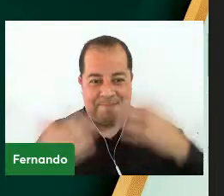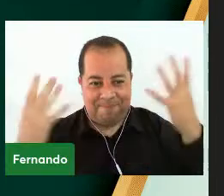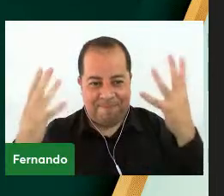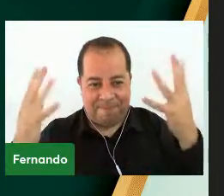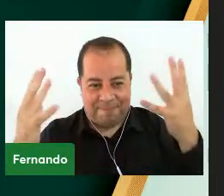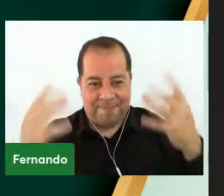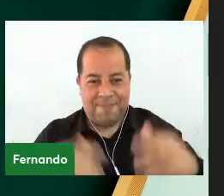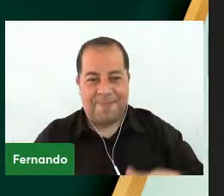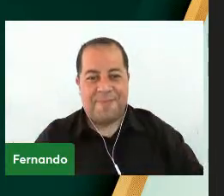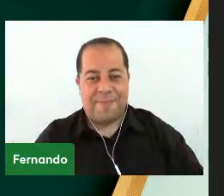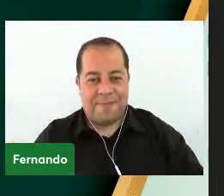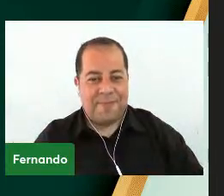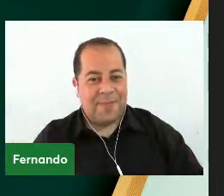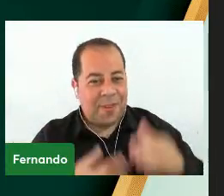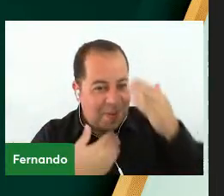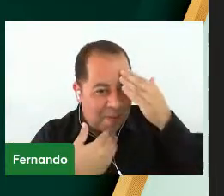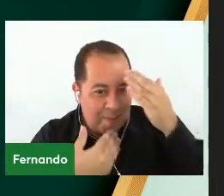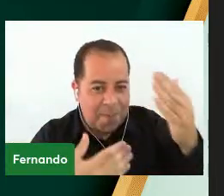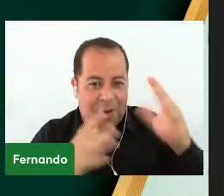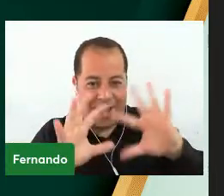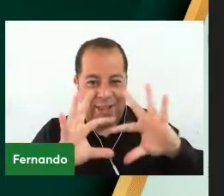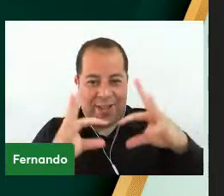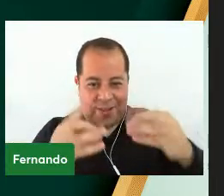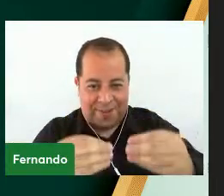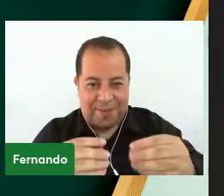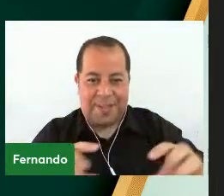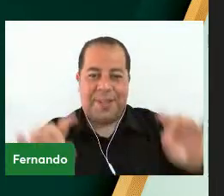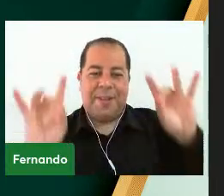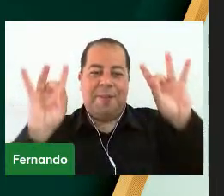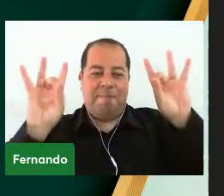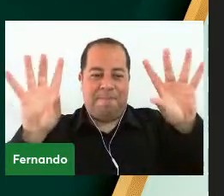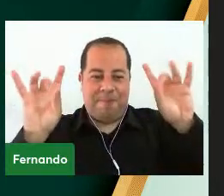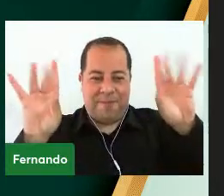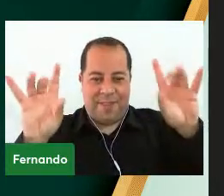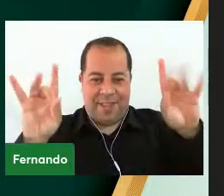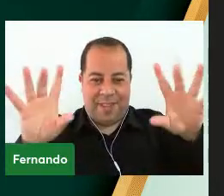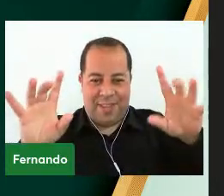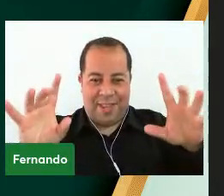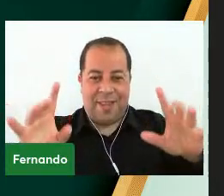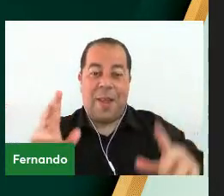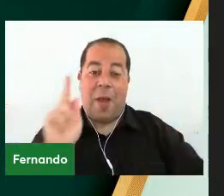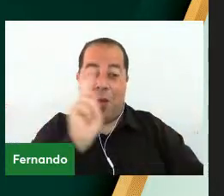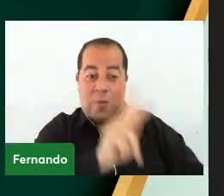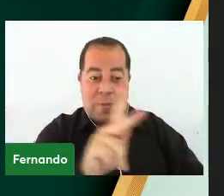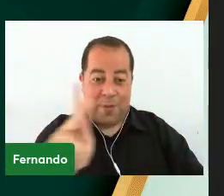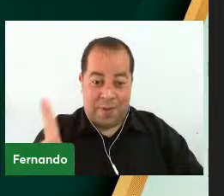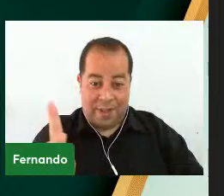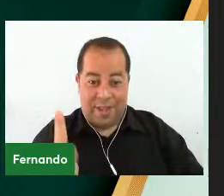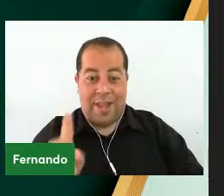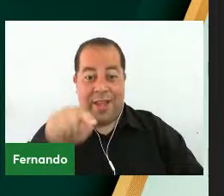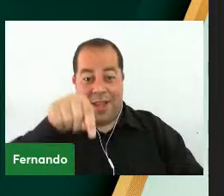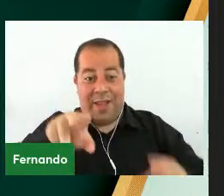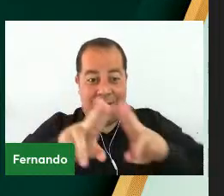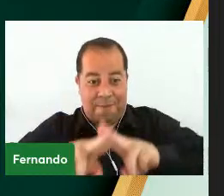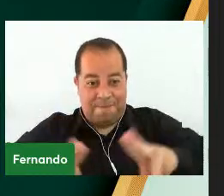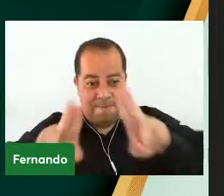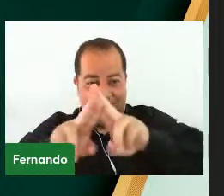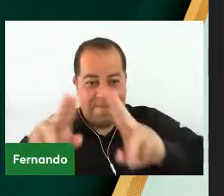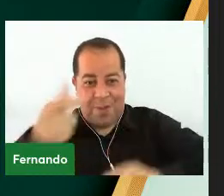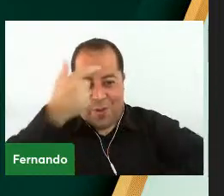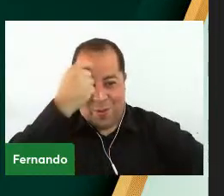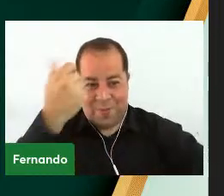Muito obrigada a todo mundo, especialmente aos meus professores, à Universidade Federal do